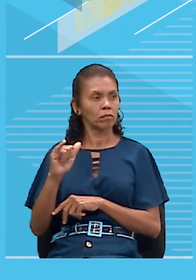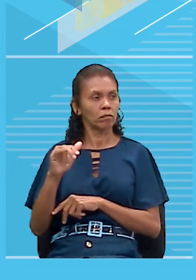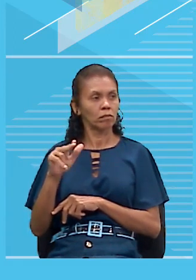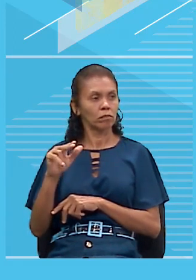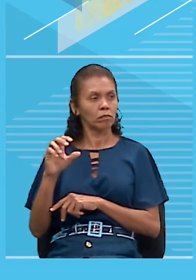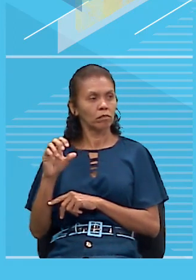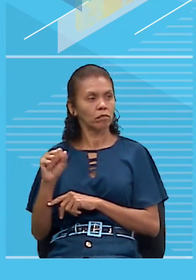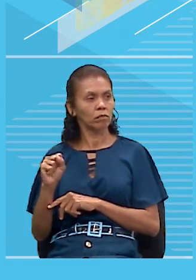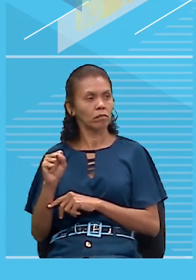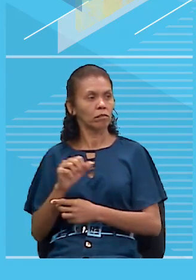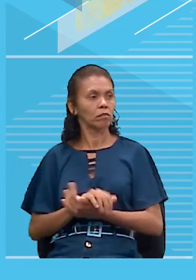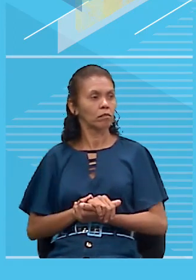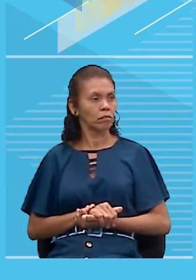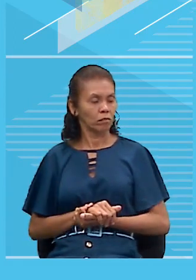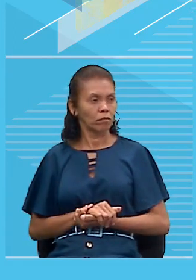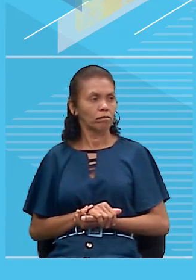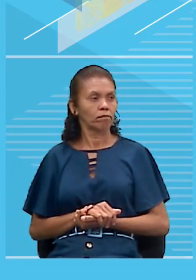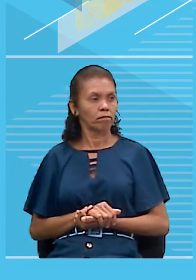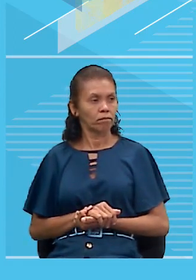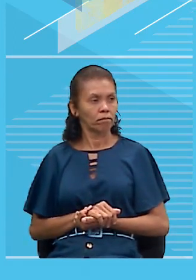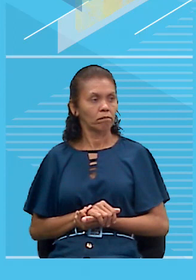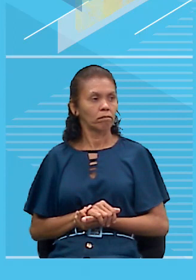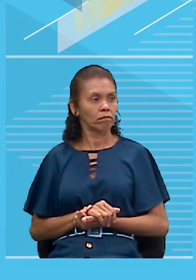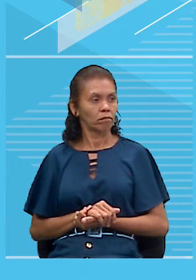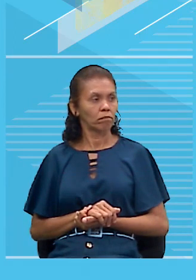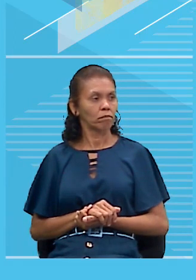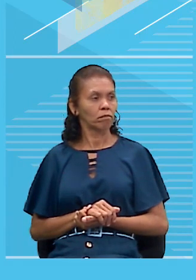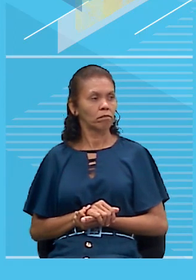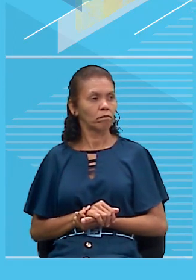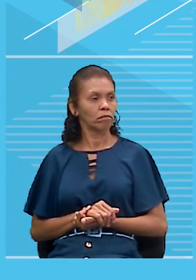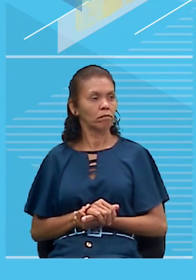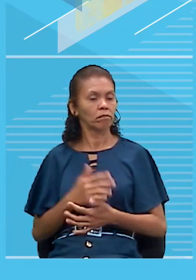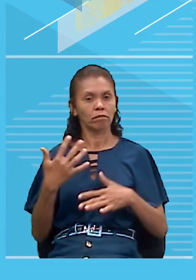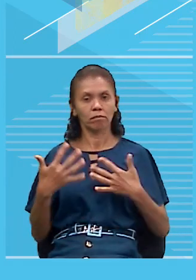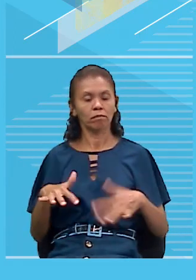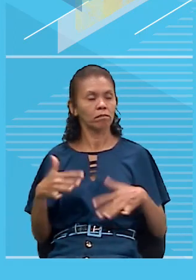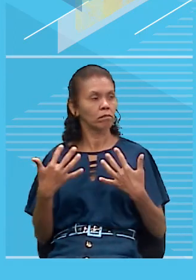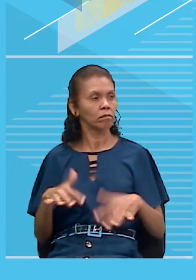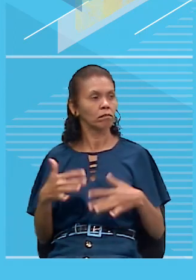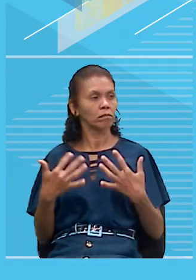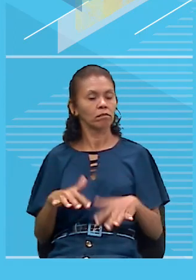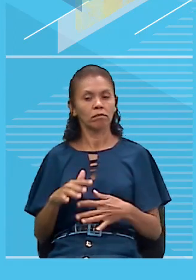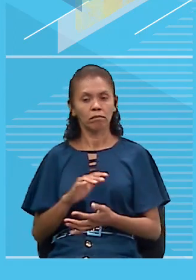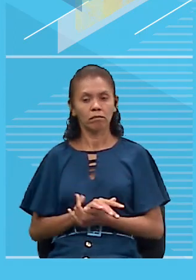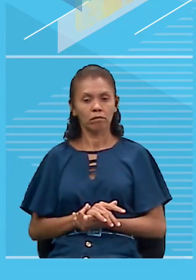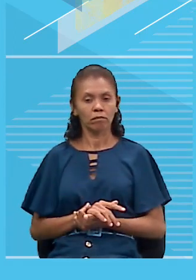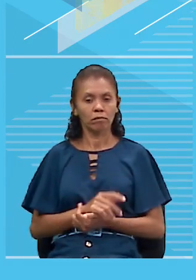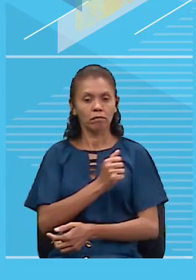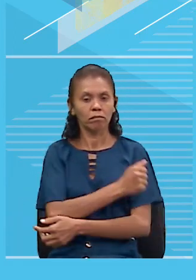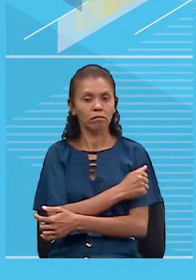e caiu a casa hein Professor Caiu a casa aí Caiu a casa o volume tá baixo Miguel